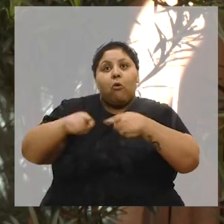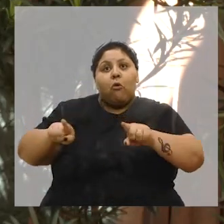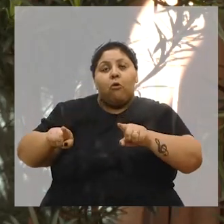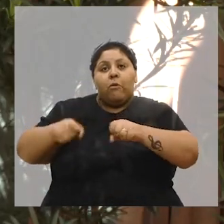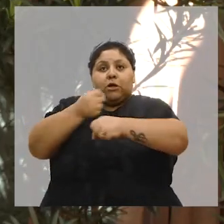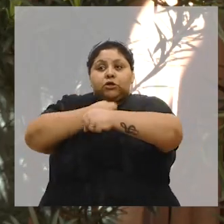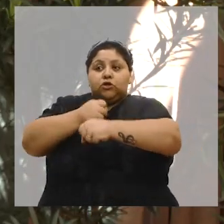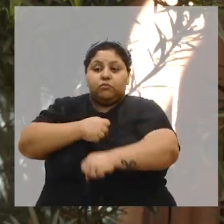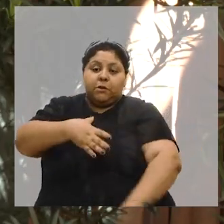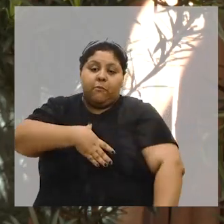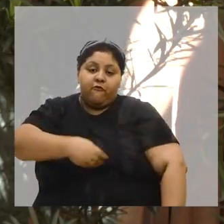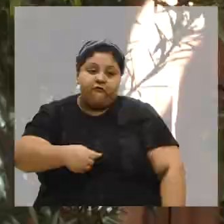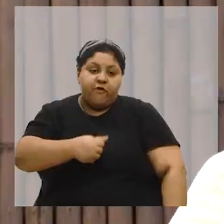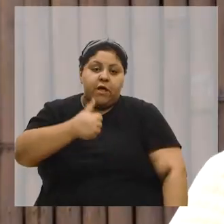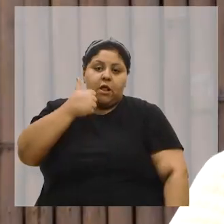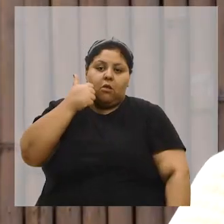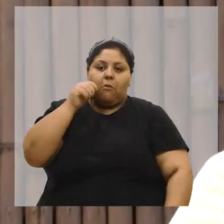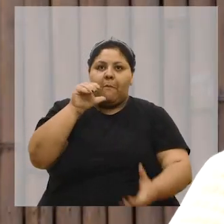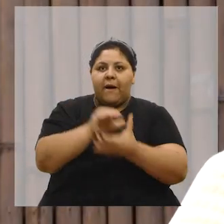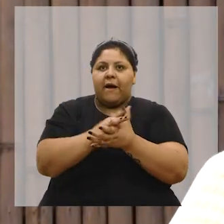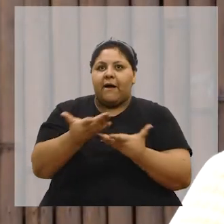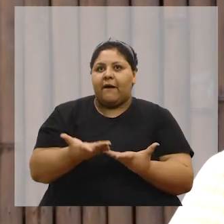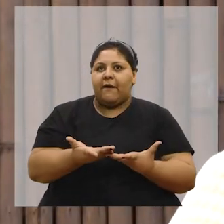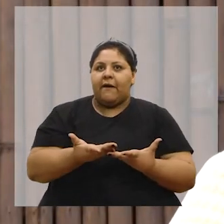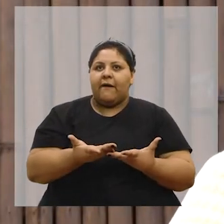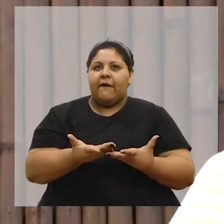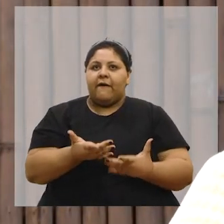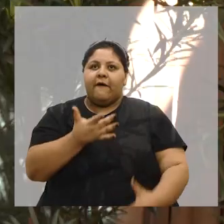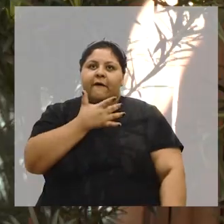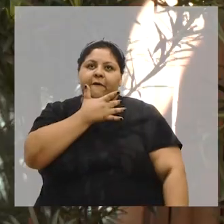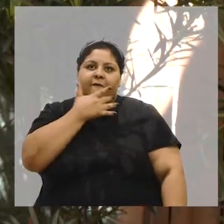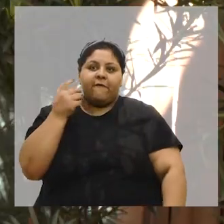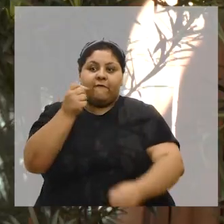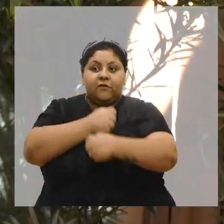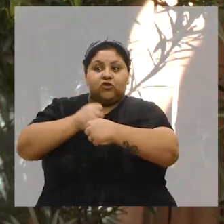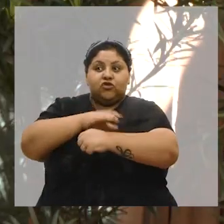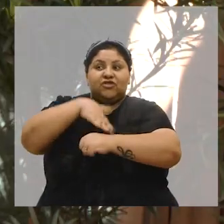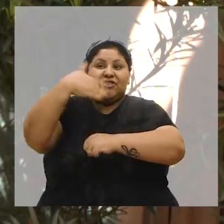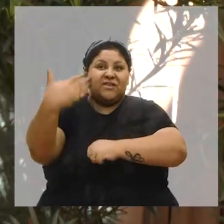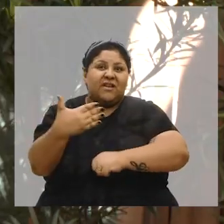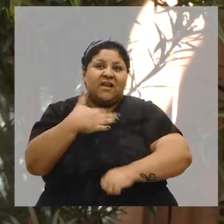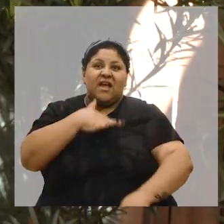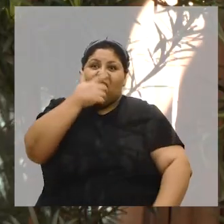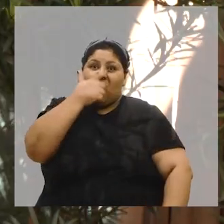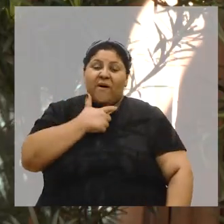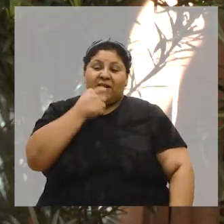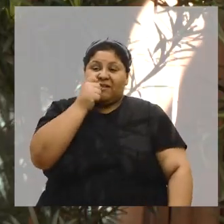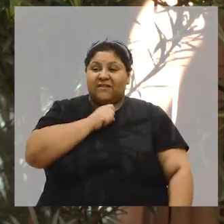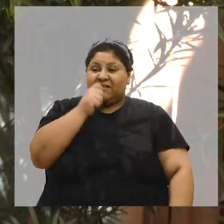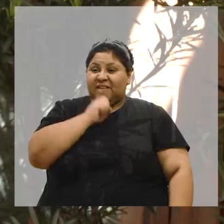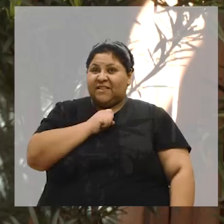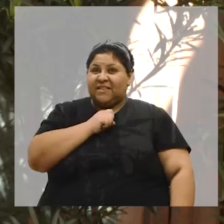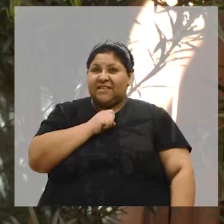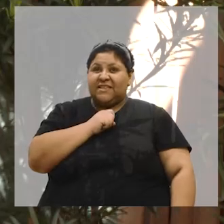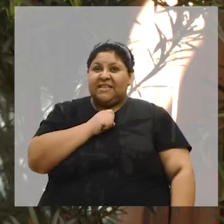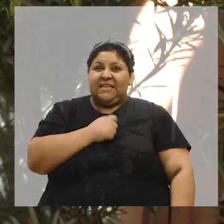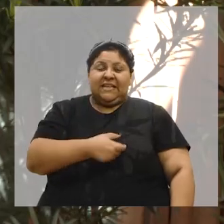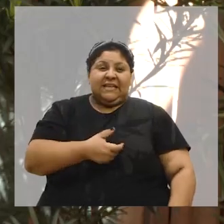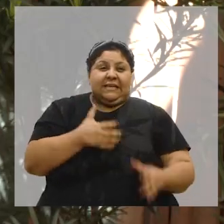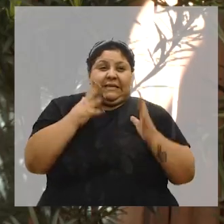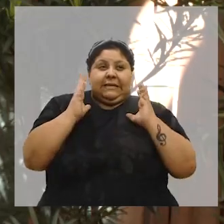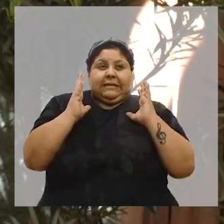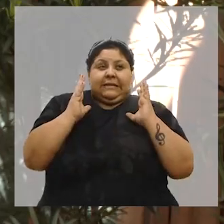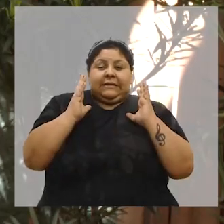profissão, mas fazia comida para os filhos, para o marido. Então, esse fato de cozinhar fora também, eu acho que antigamente era uma coisa